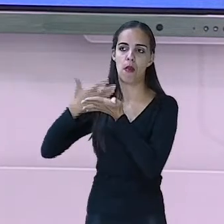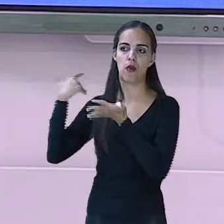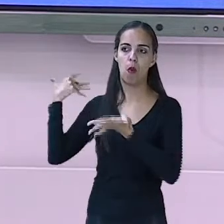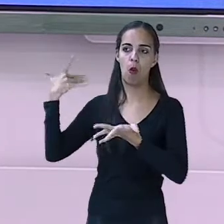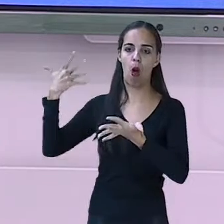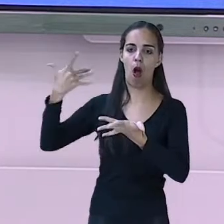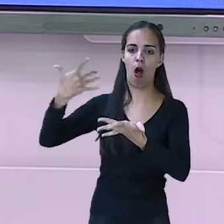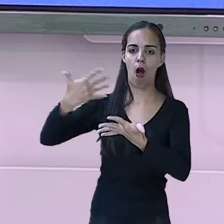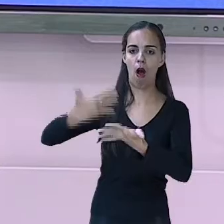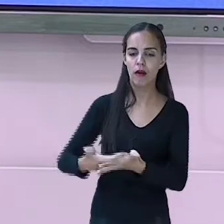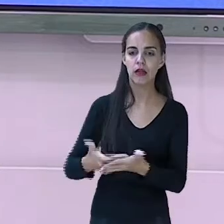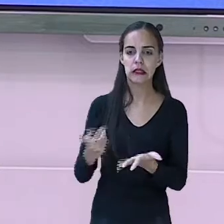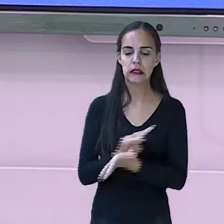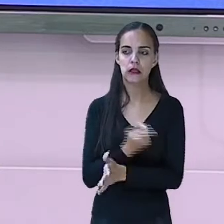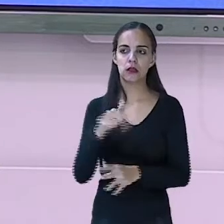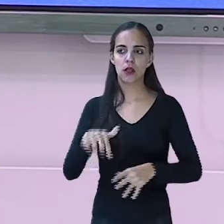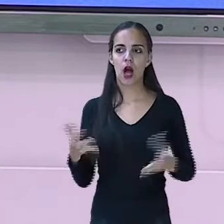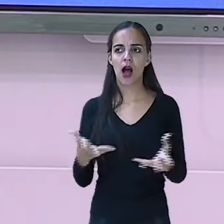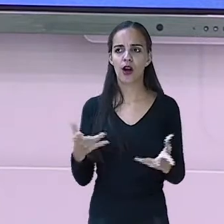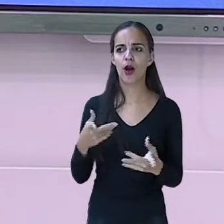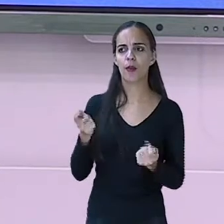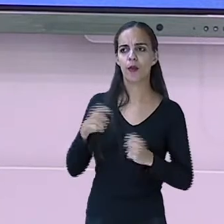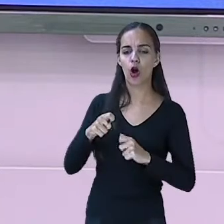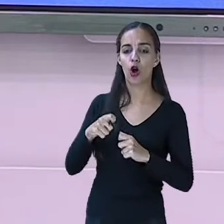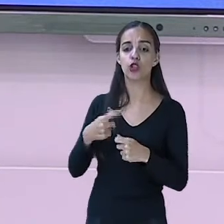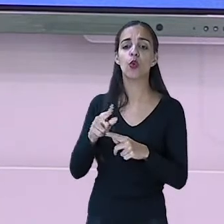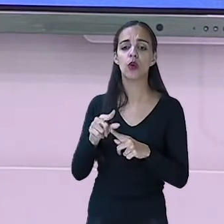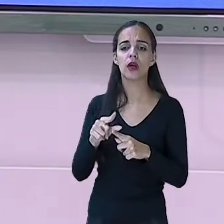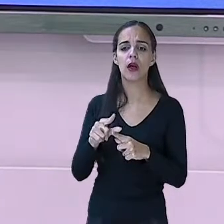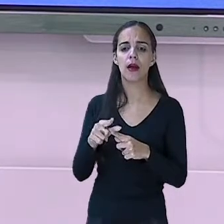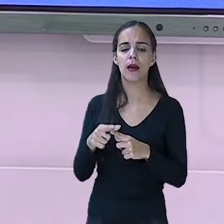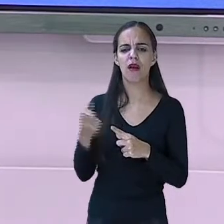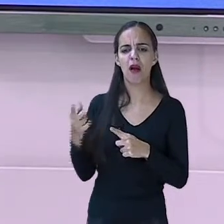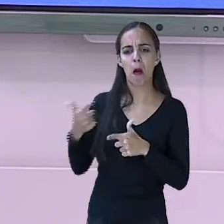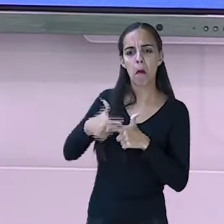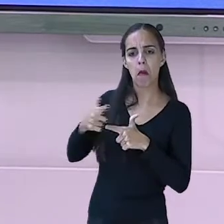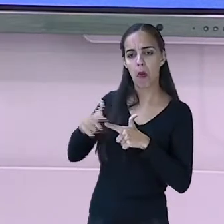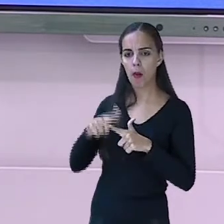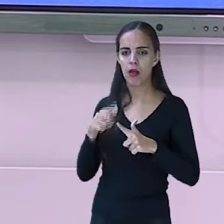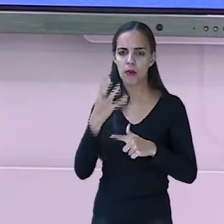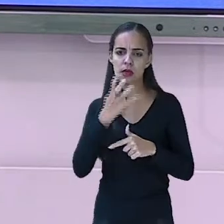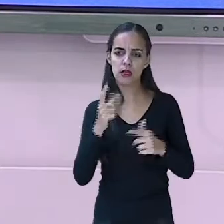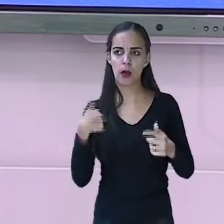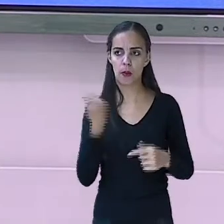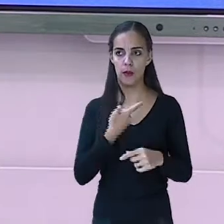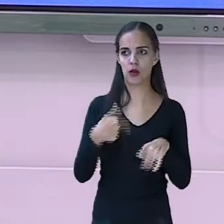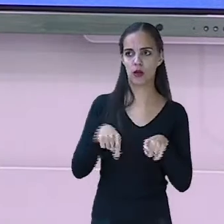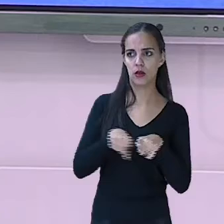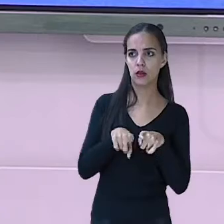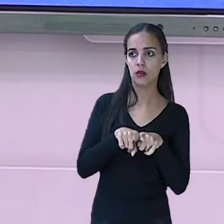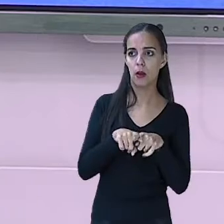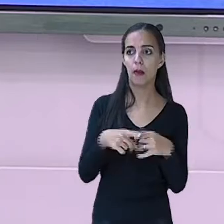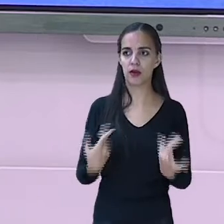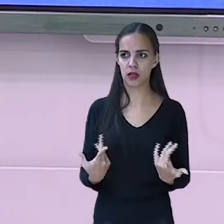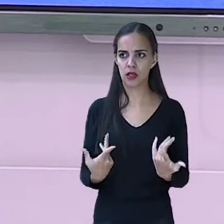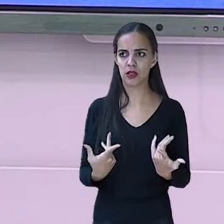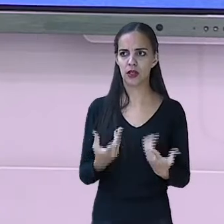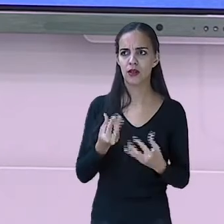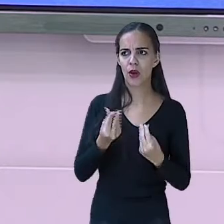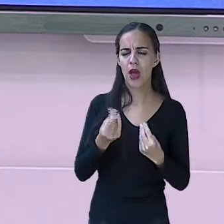nós vivemos, somente o país onde nós vivemos. É uma questão